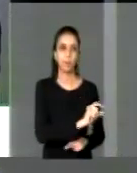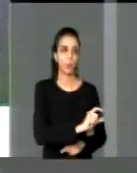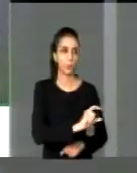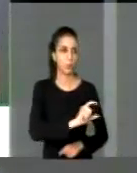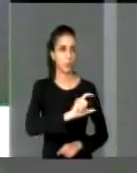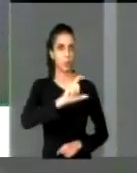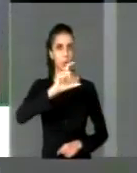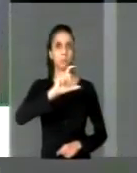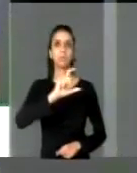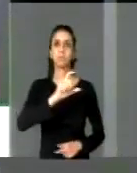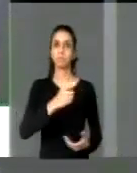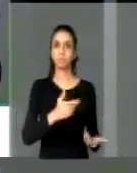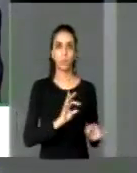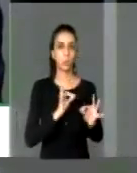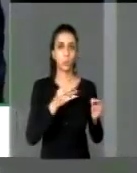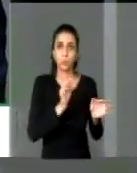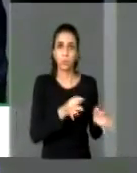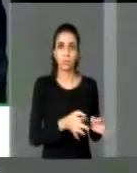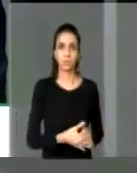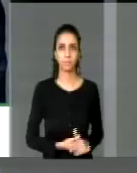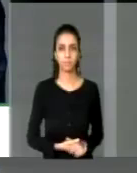bônus,